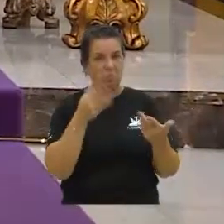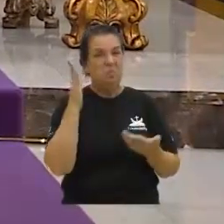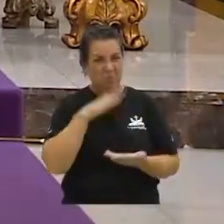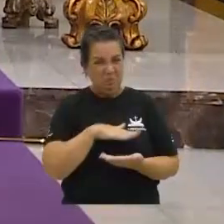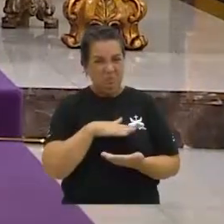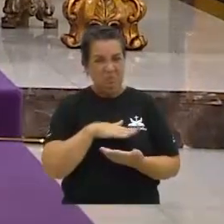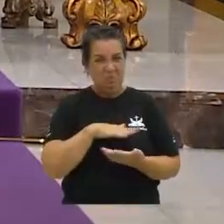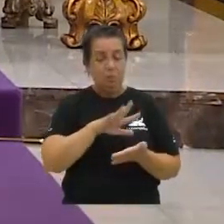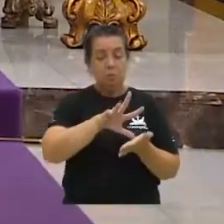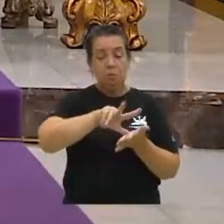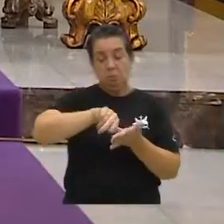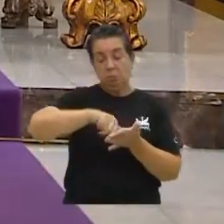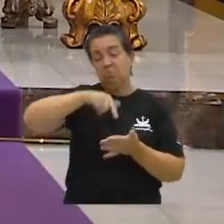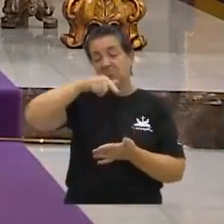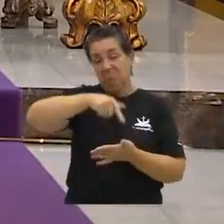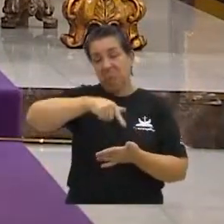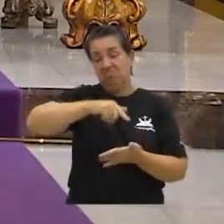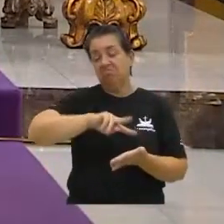O ladrão aqui